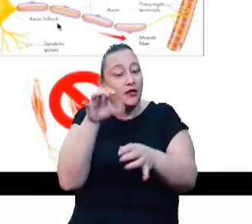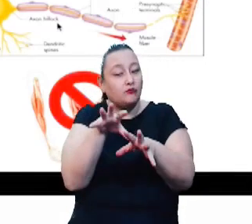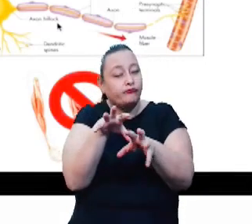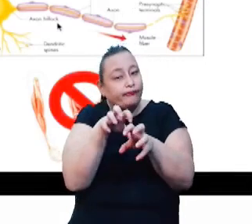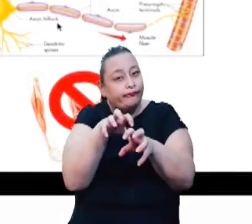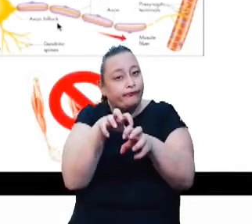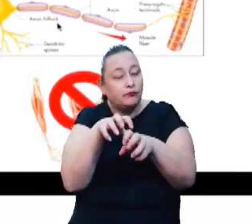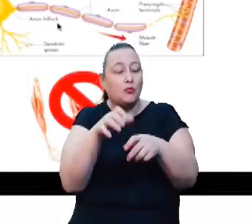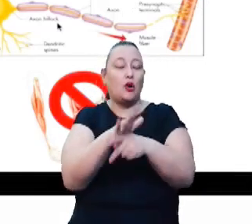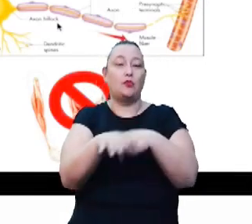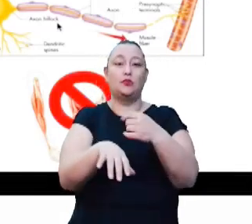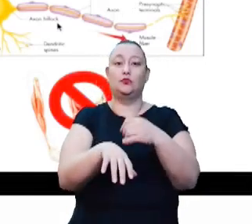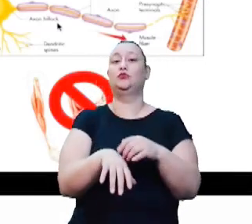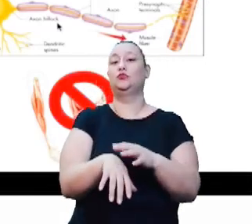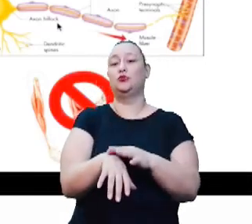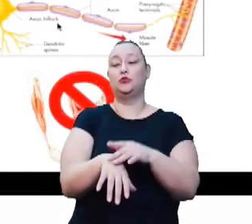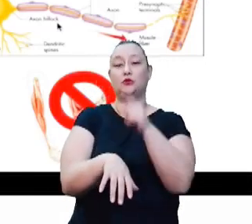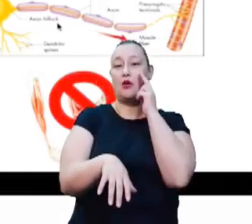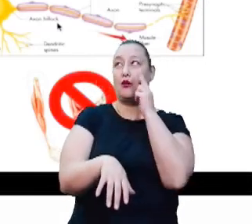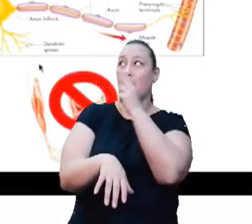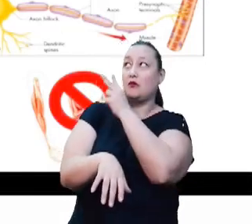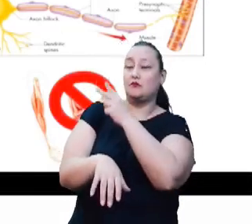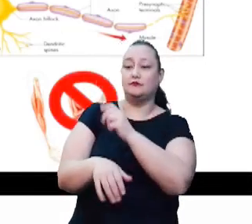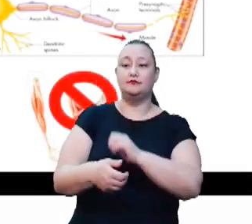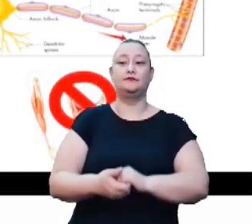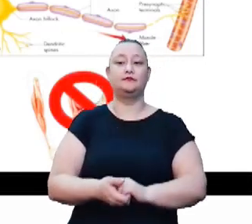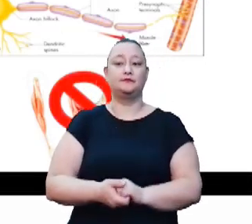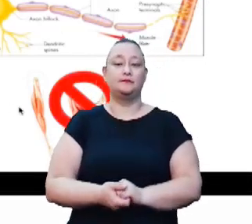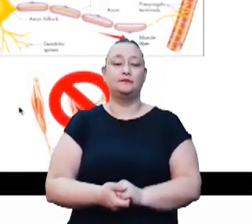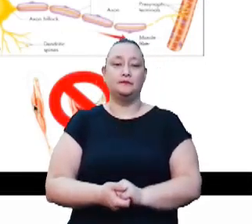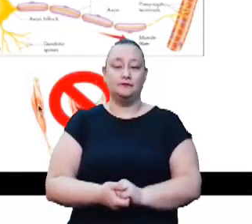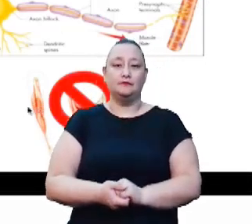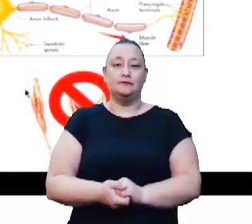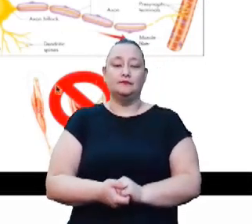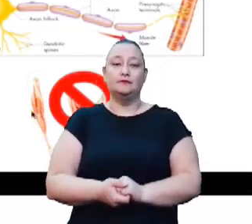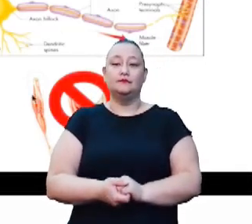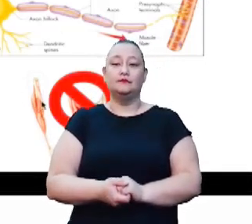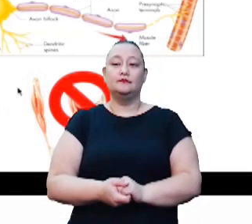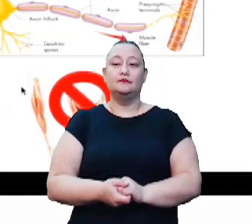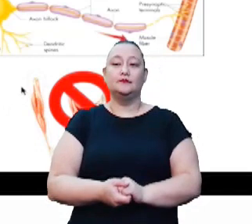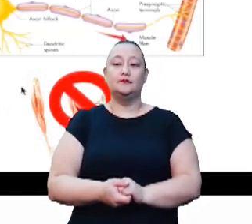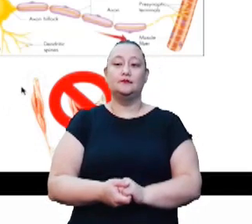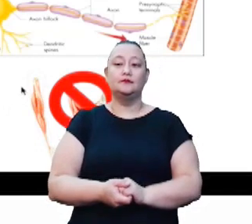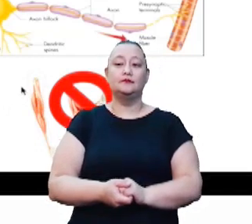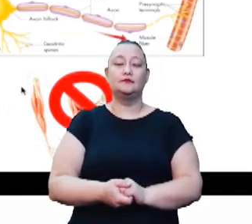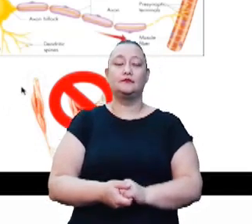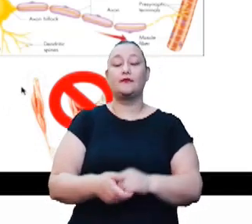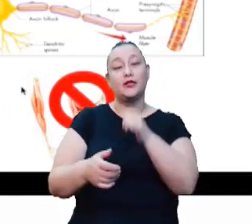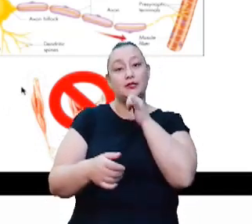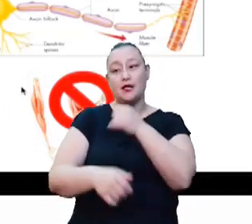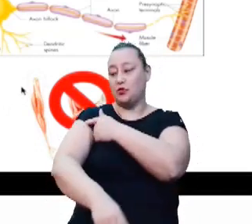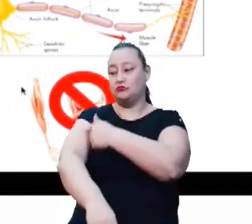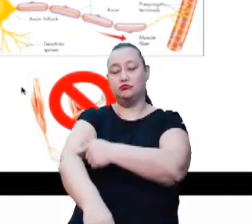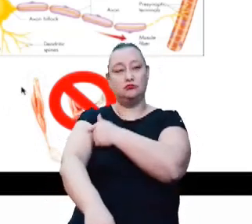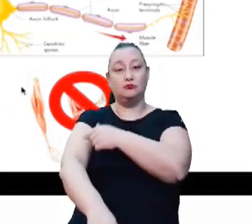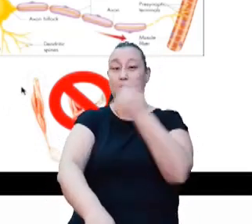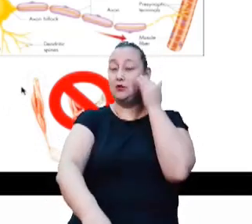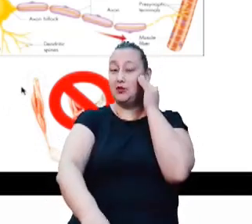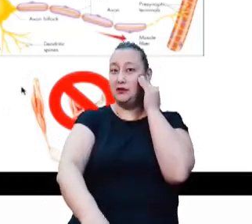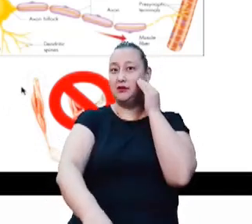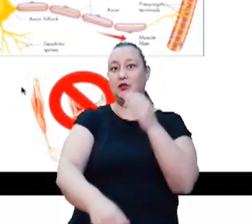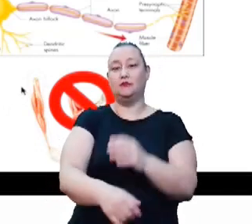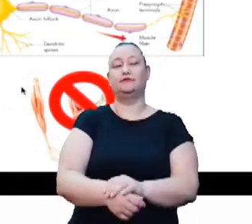muscular. Então aqui, ó, setinha inibindo, no caso aqui eu coloquei um músculo do braço, bíceps, mas poderia ser qualquer